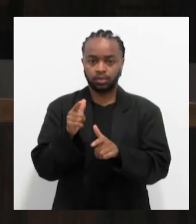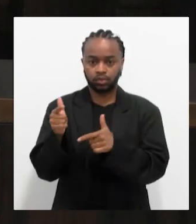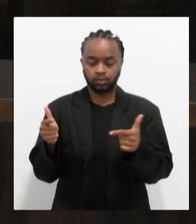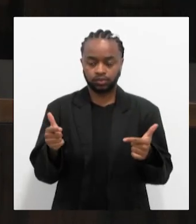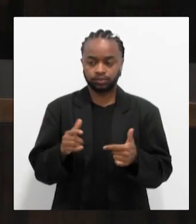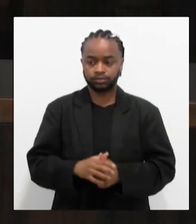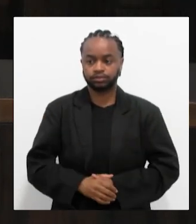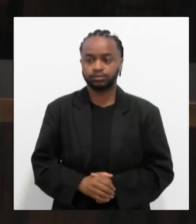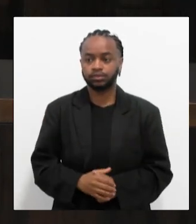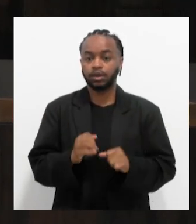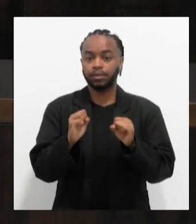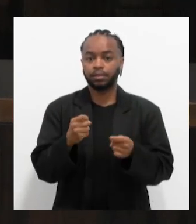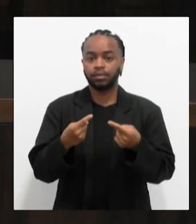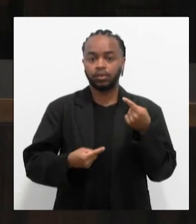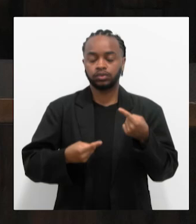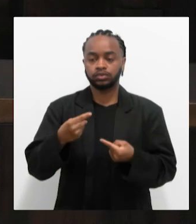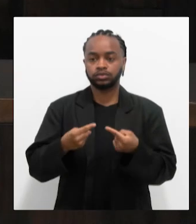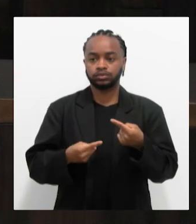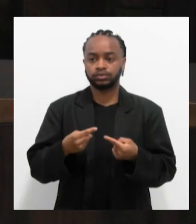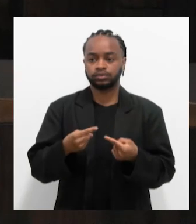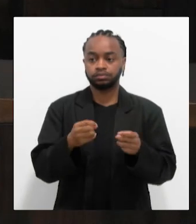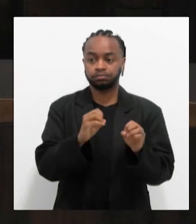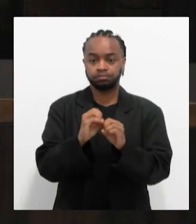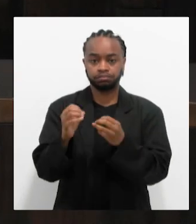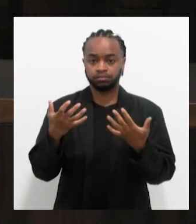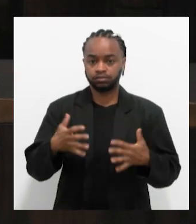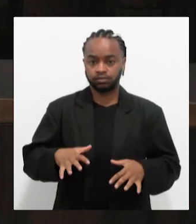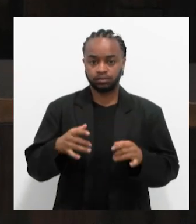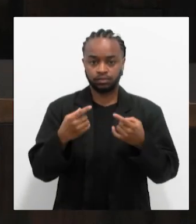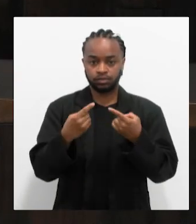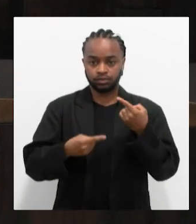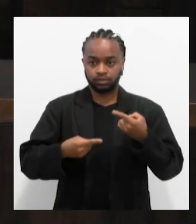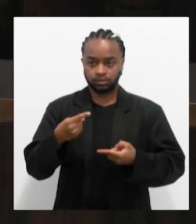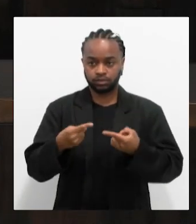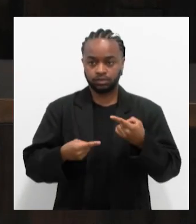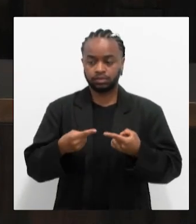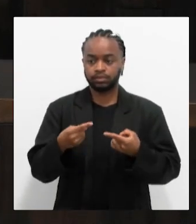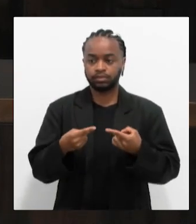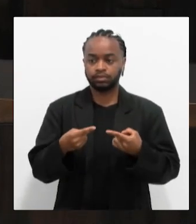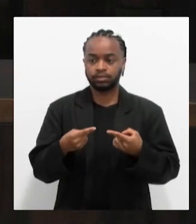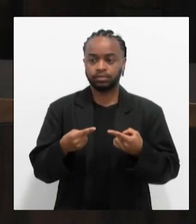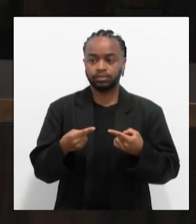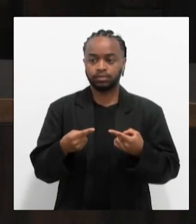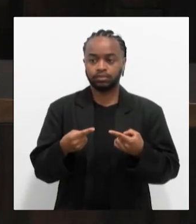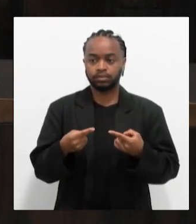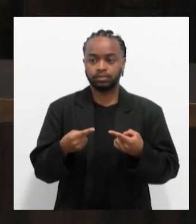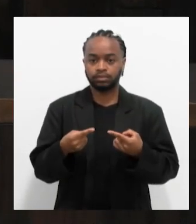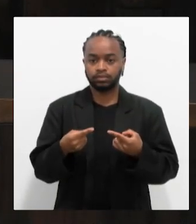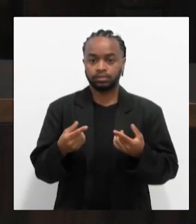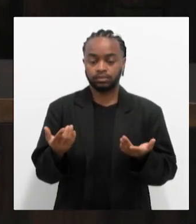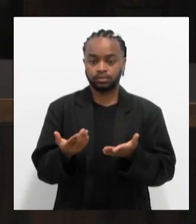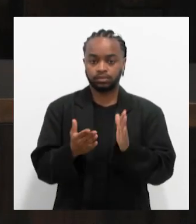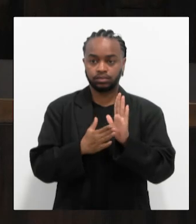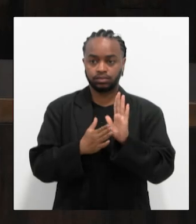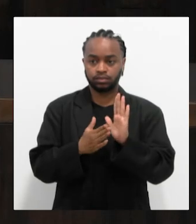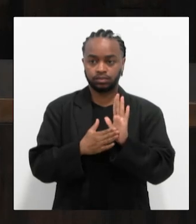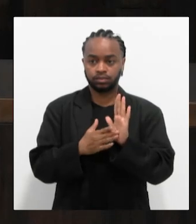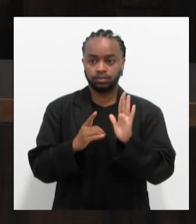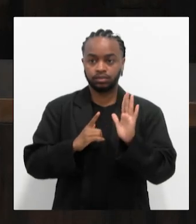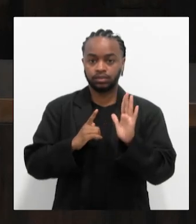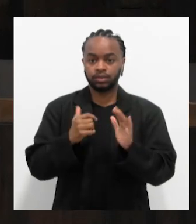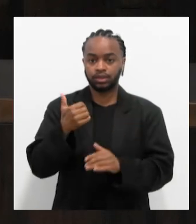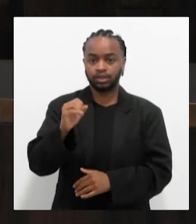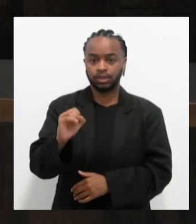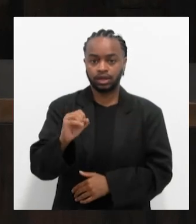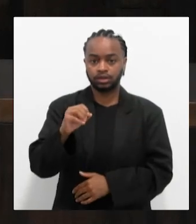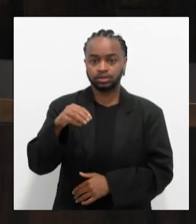providências. Em discussão. Não havendo quem queira discutir, a presente proposta recebeu